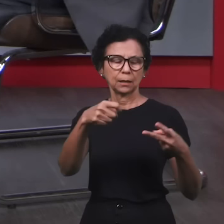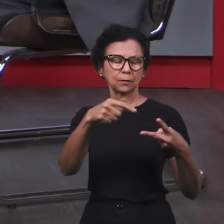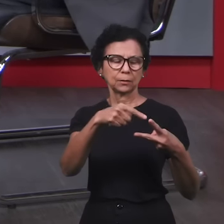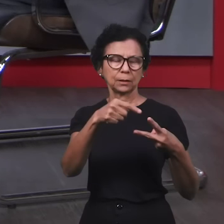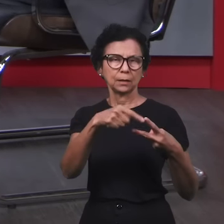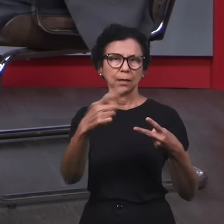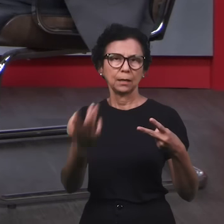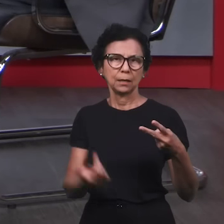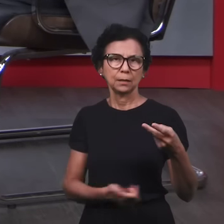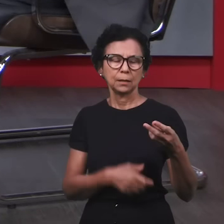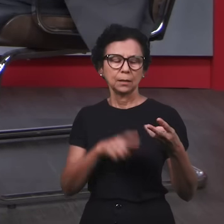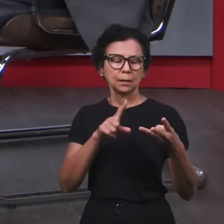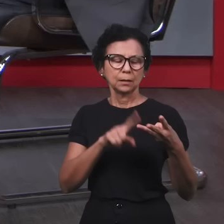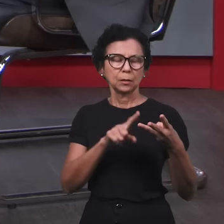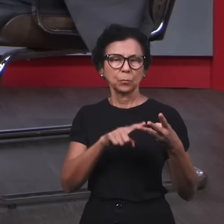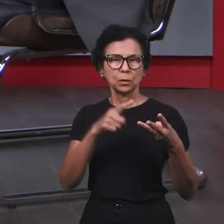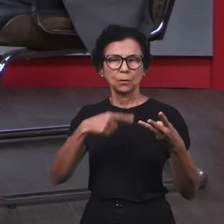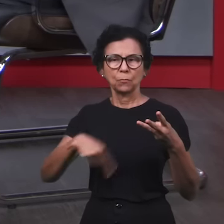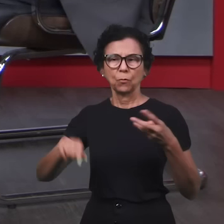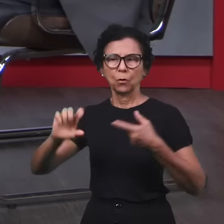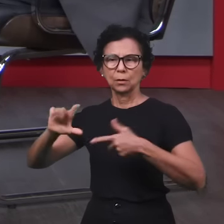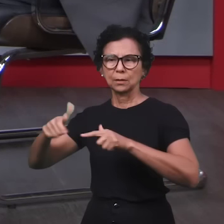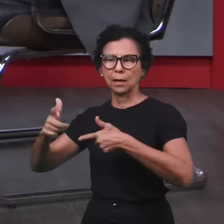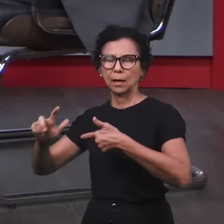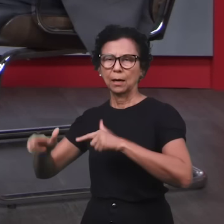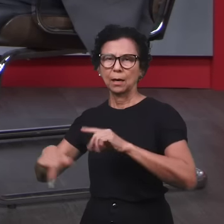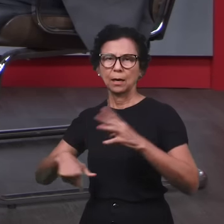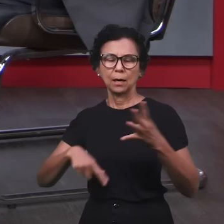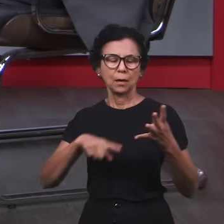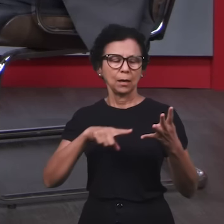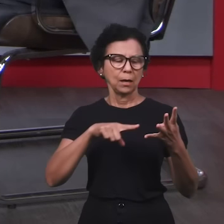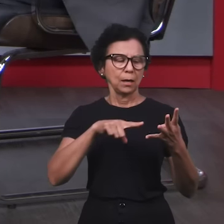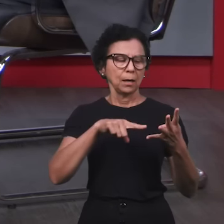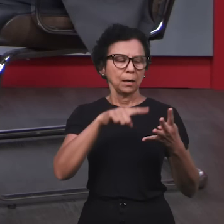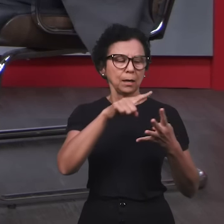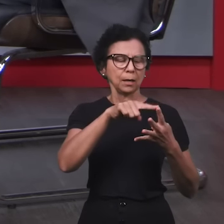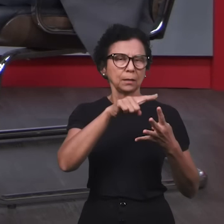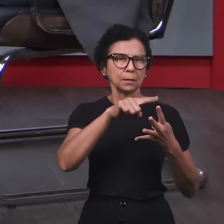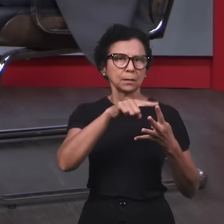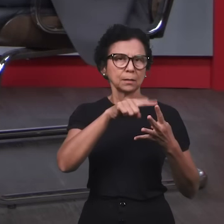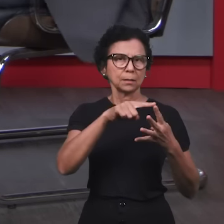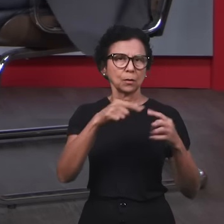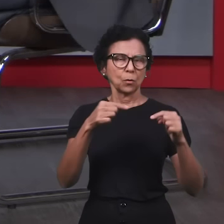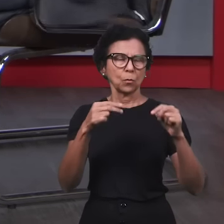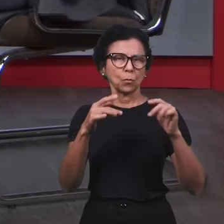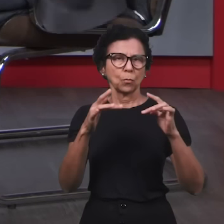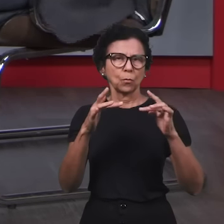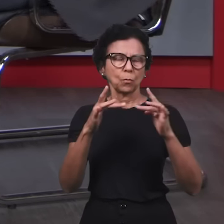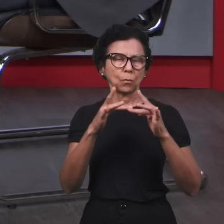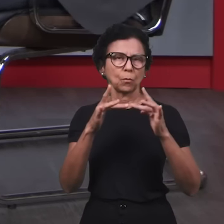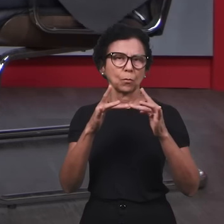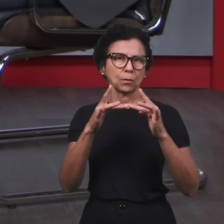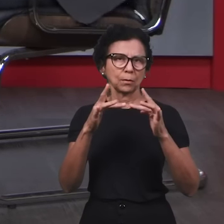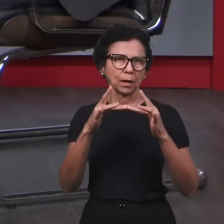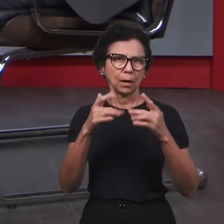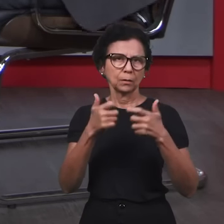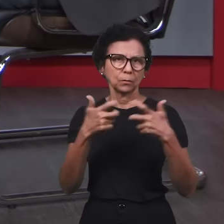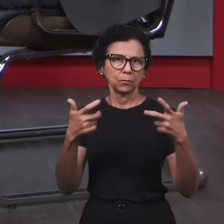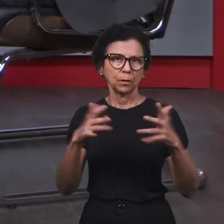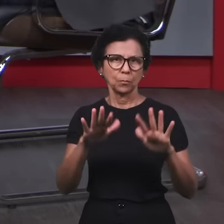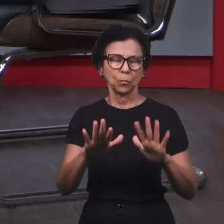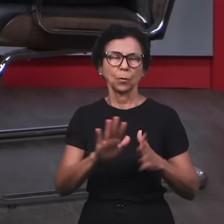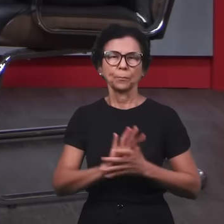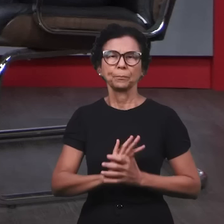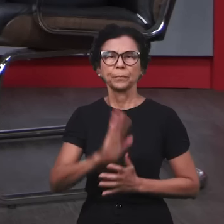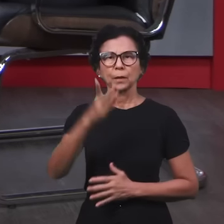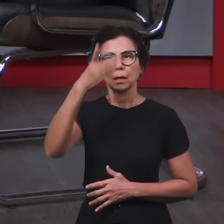o contato dele com Eliseu, a participação de Geazi. Não, mas você vê como é que é extraordinário. Quando fala dons de curar, está no